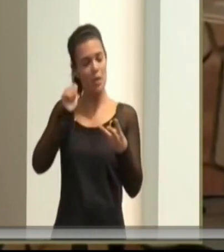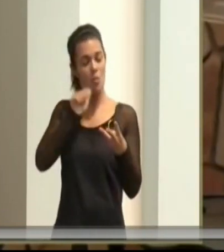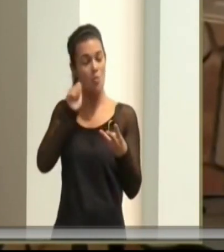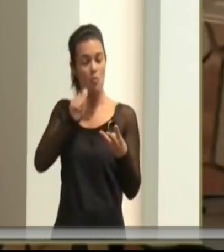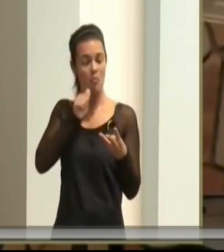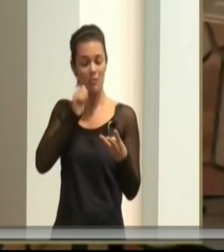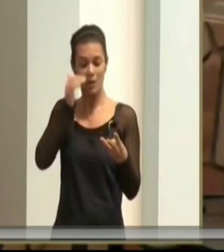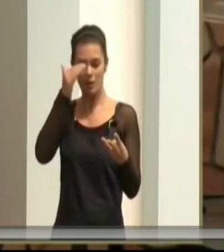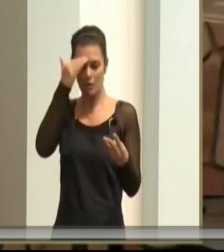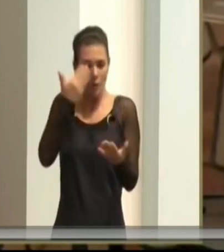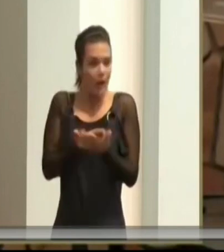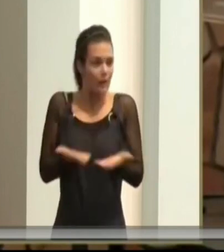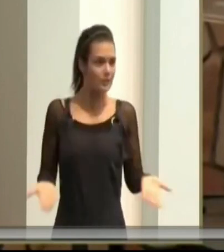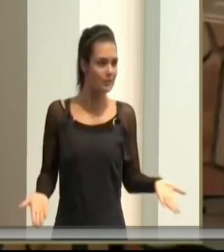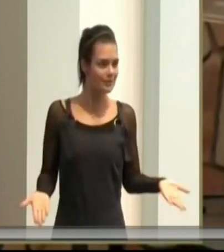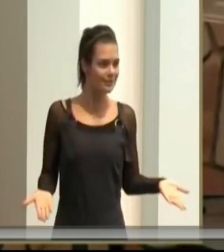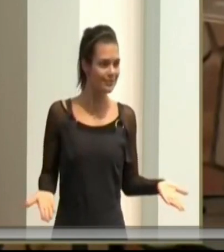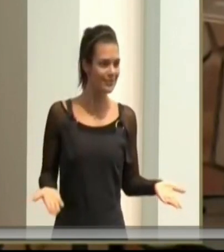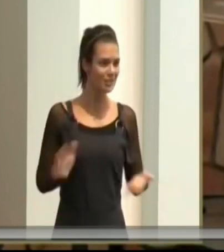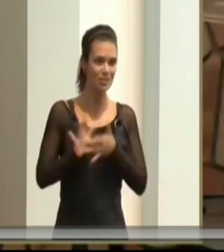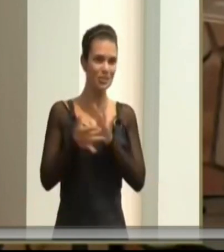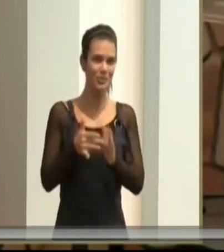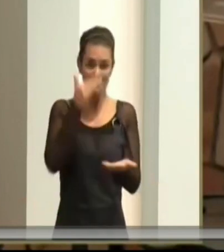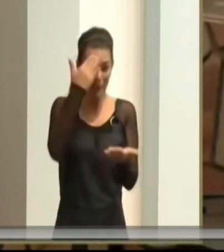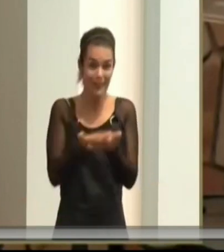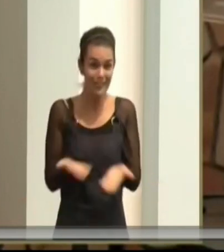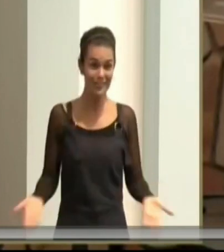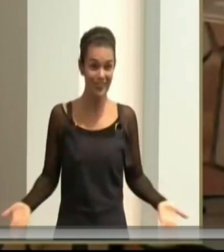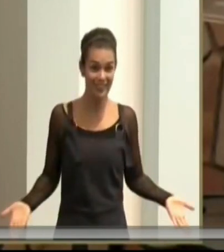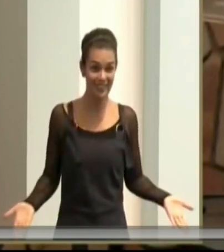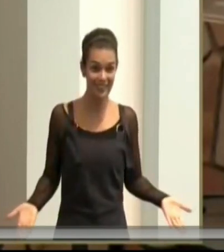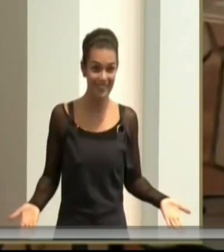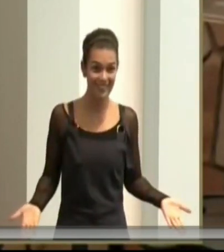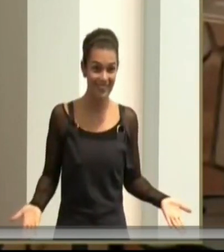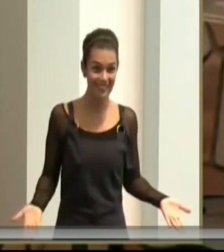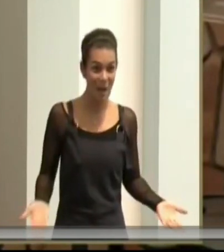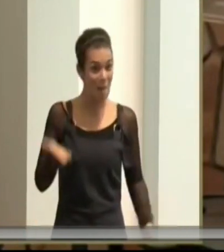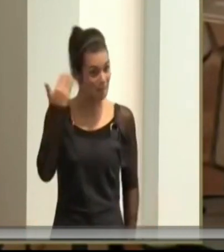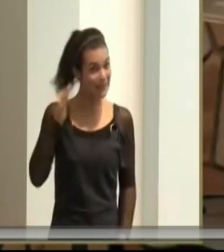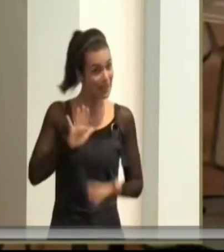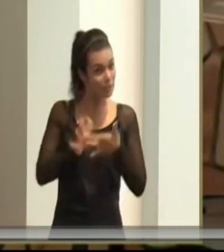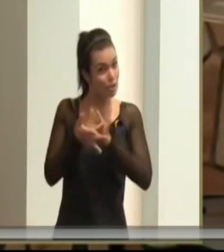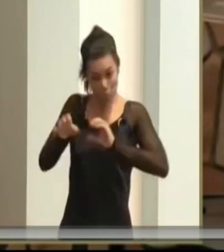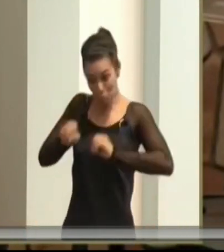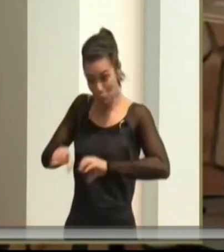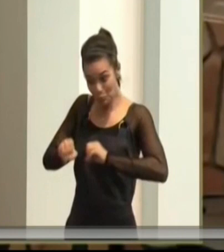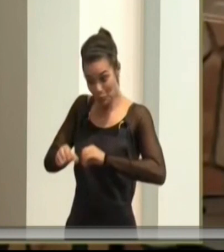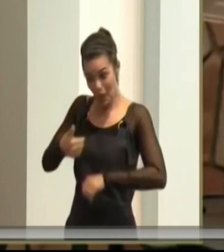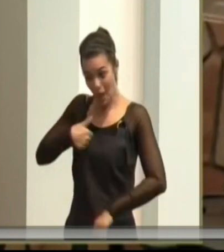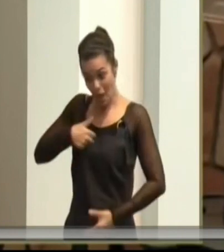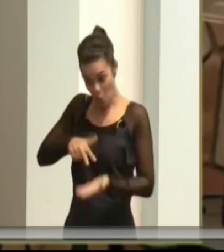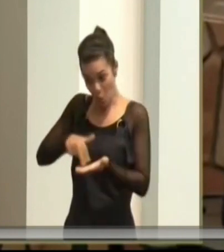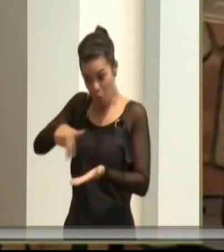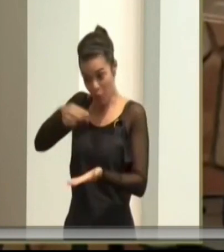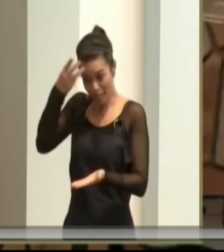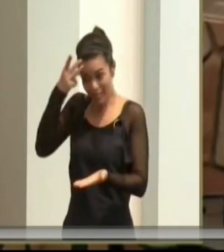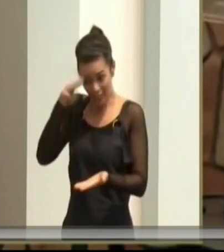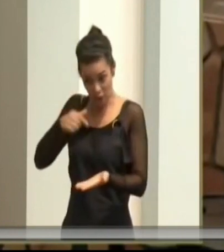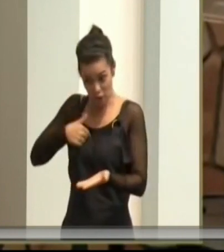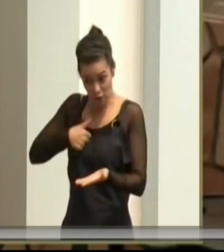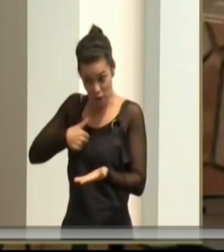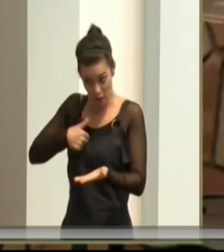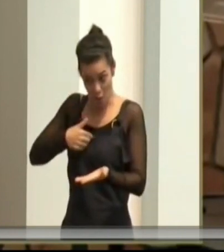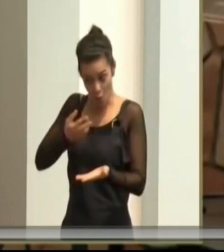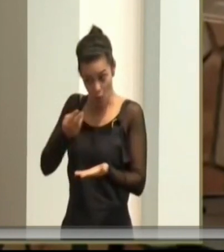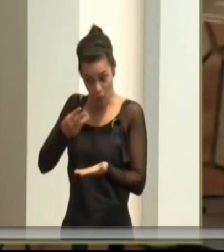A leitura bíblica do presente diário ontem, quem leu pode comparar, pode perceber esta menção que eu faço agora. Ontem, no